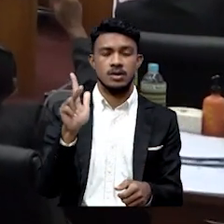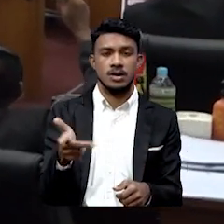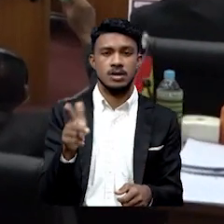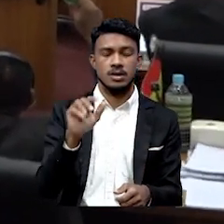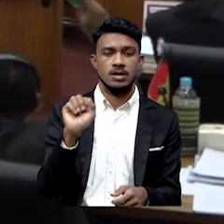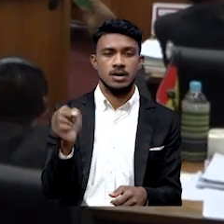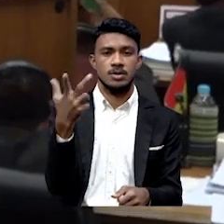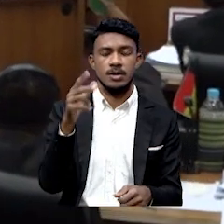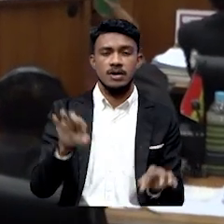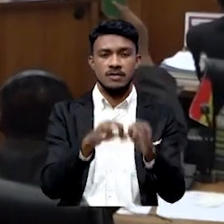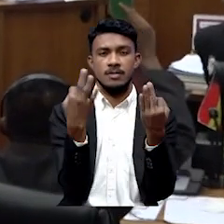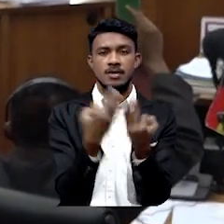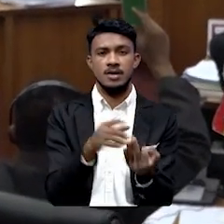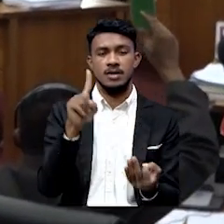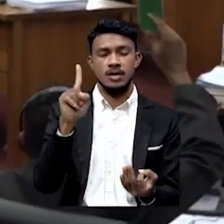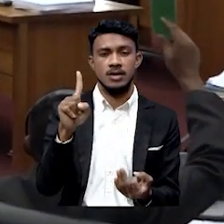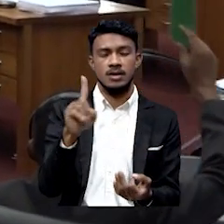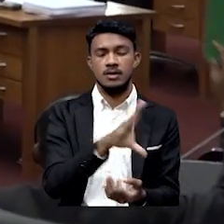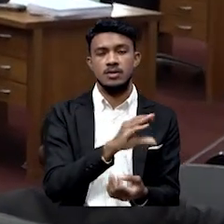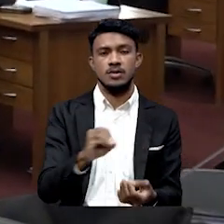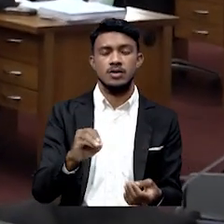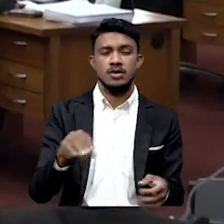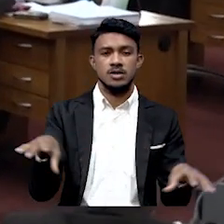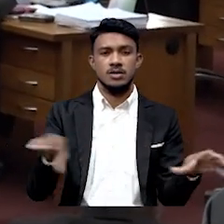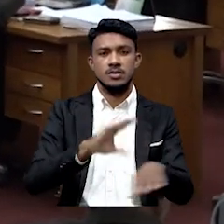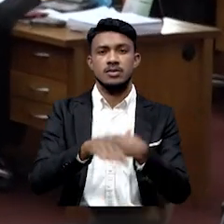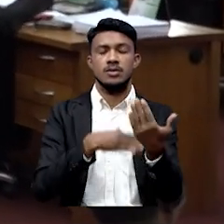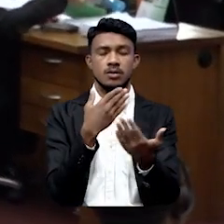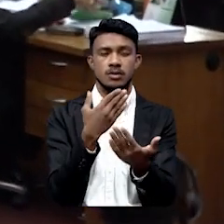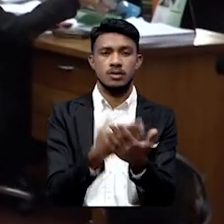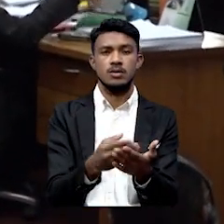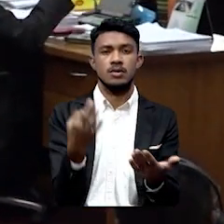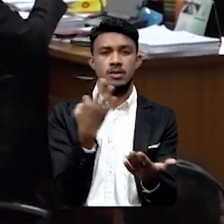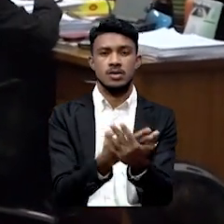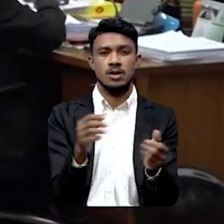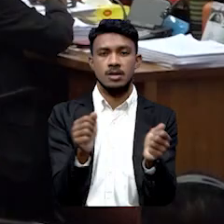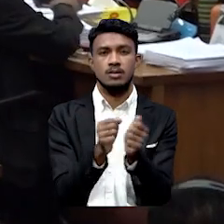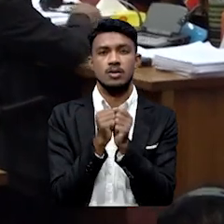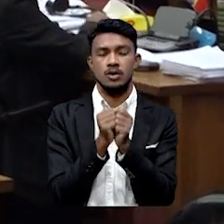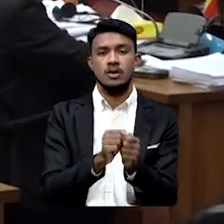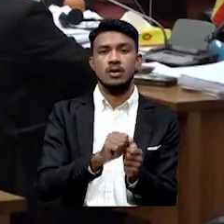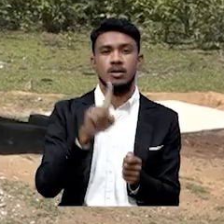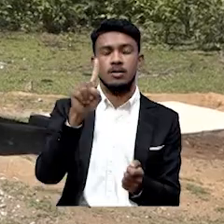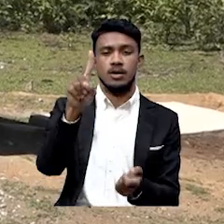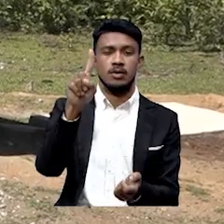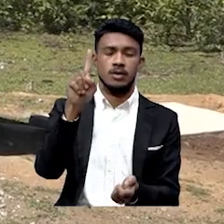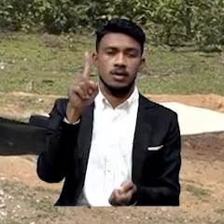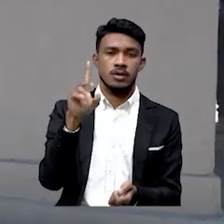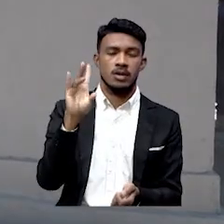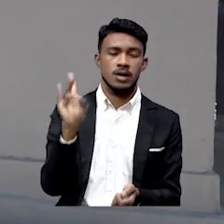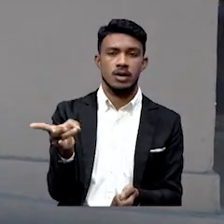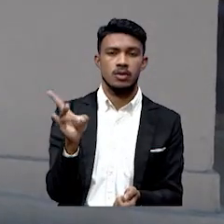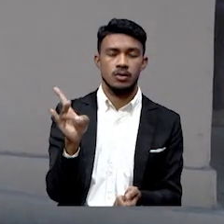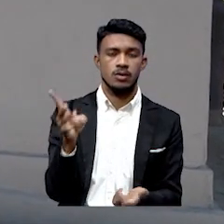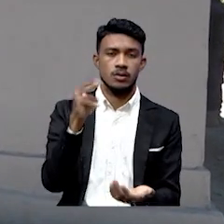cada família, excepto funcionário público sira, o total orçamento alocado milhão hito nulo. Uma